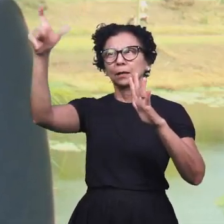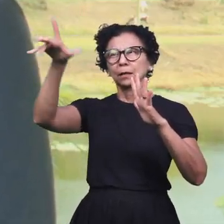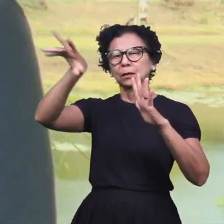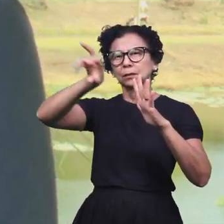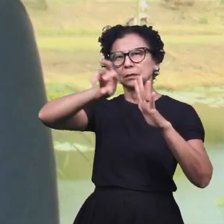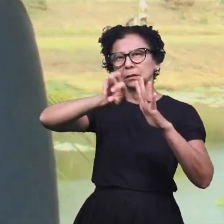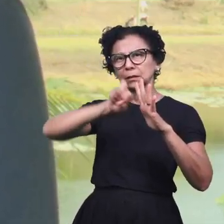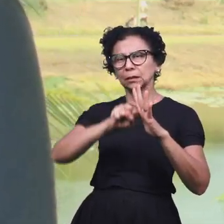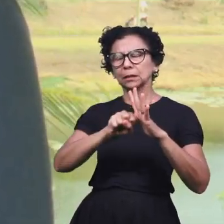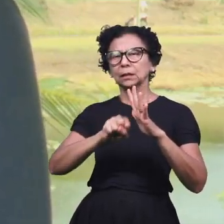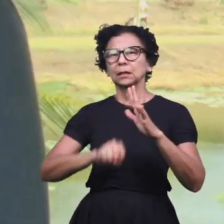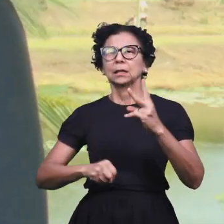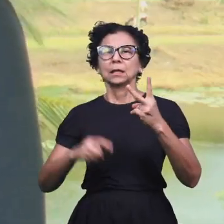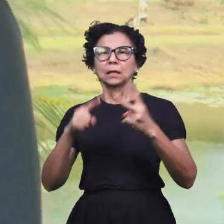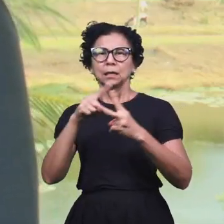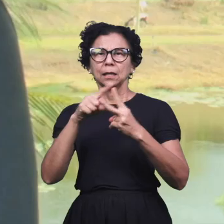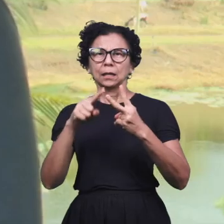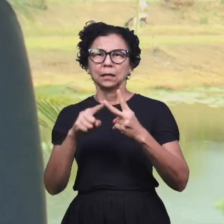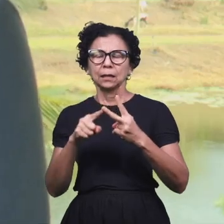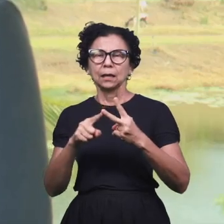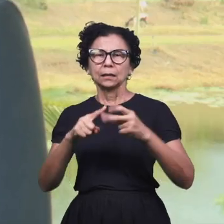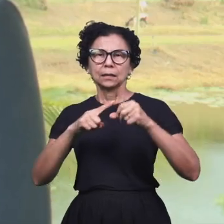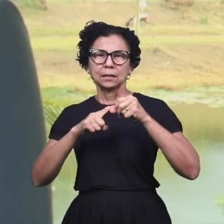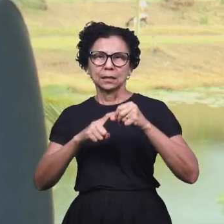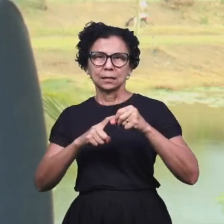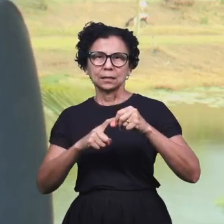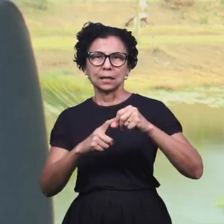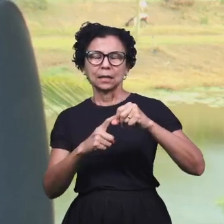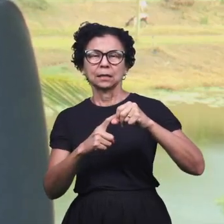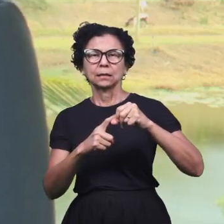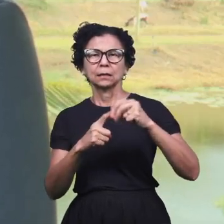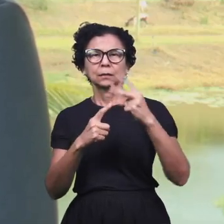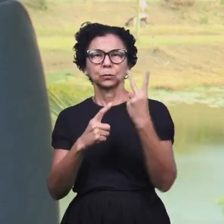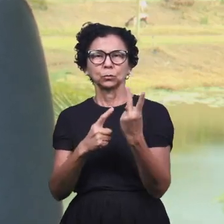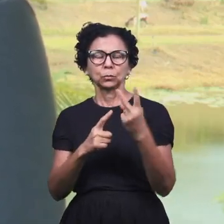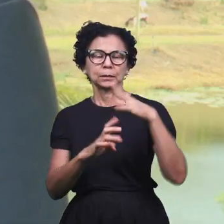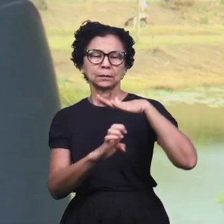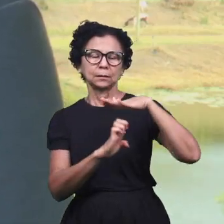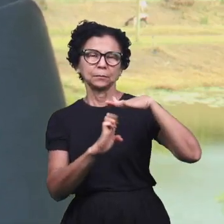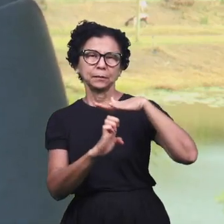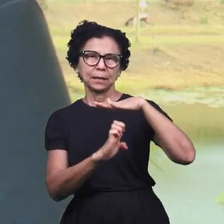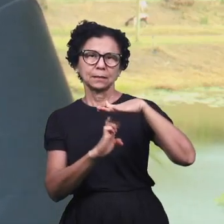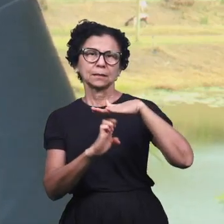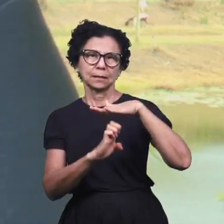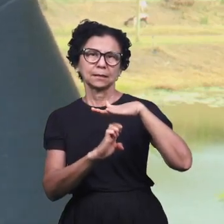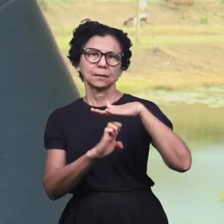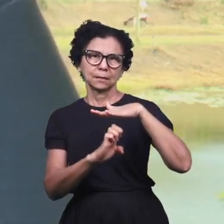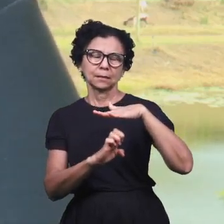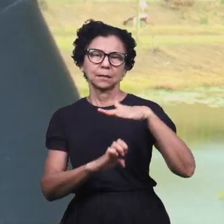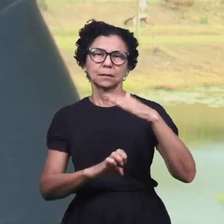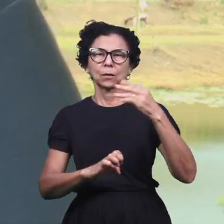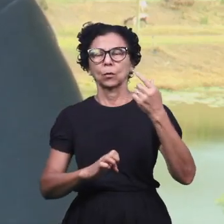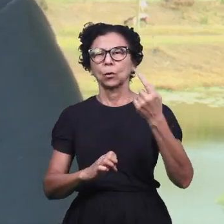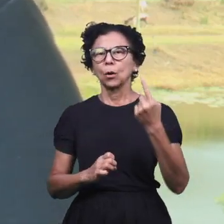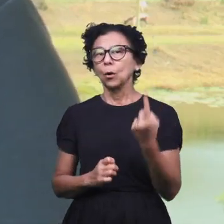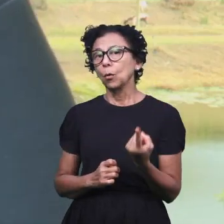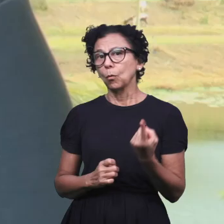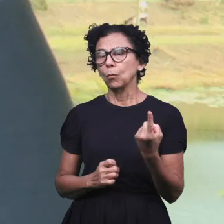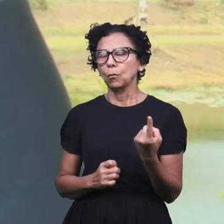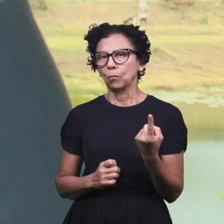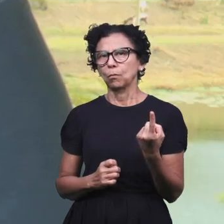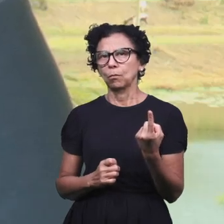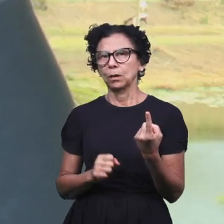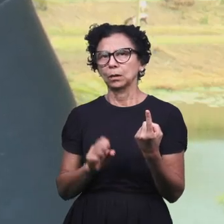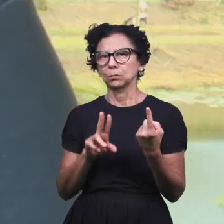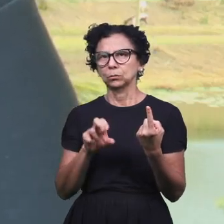duas concessionárias que atende lá, que é a Enel e a Light. Então nessas duas concessionárias nós, ao invés de uma usina